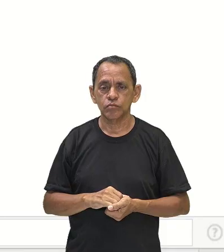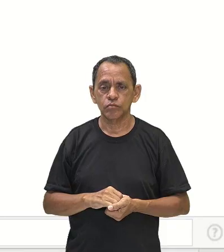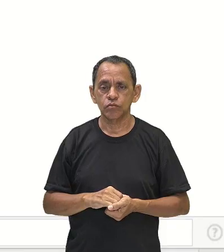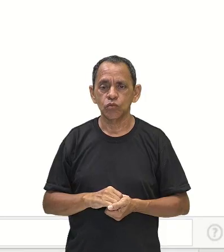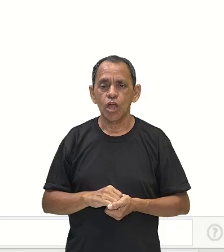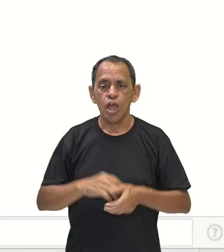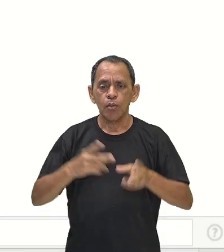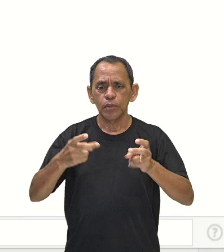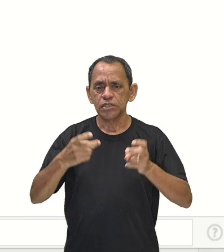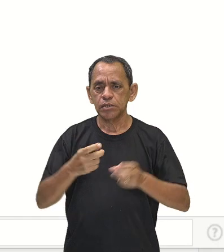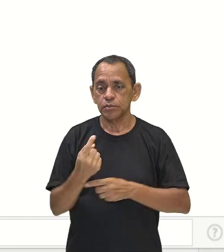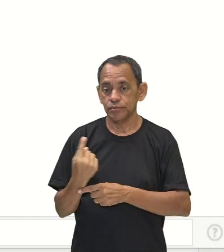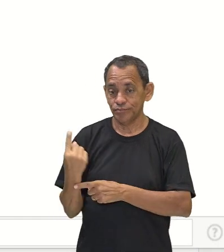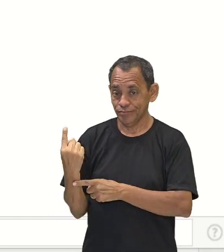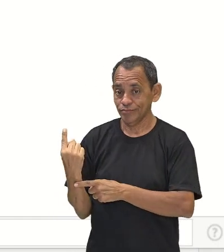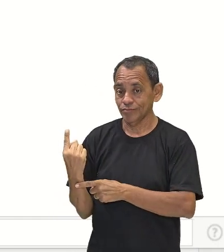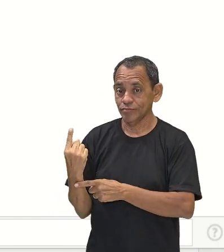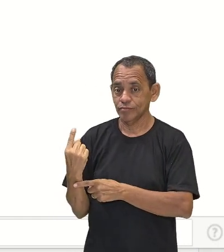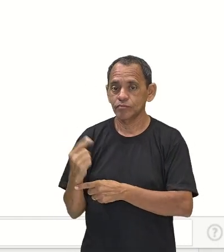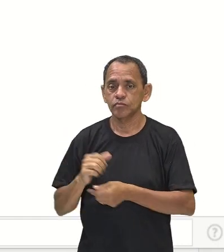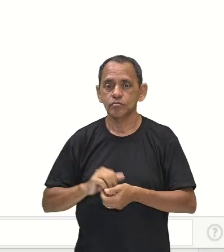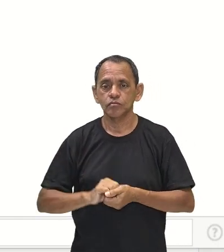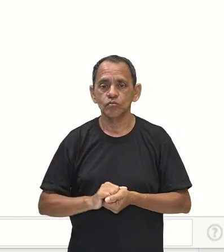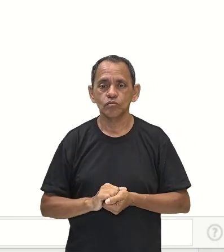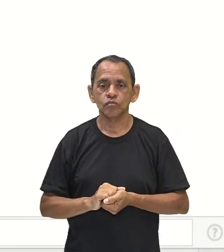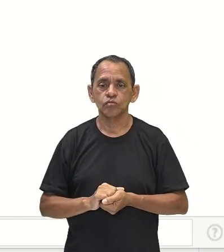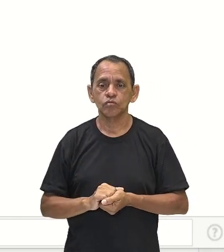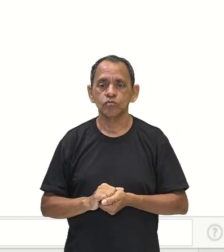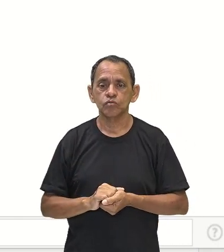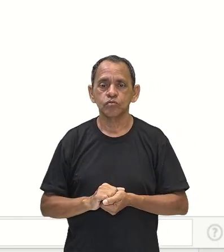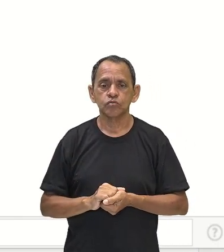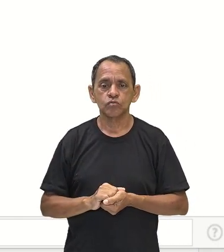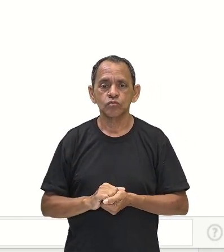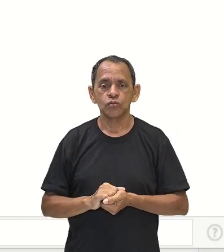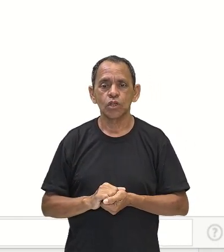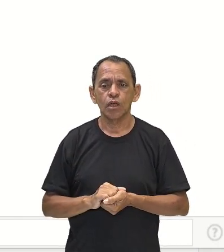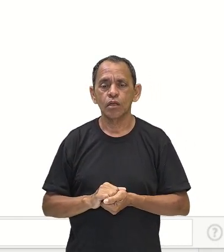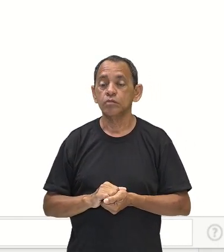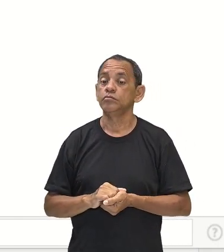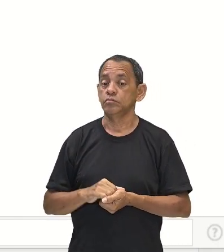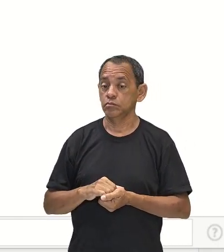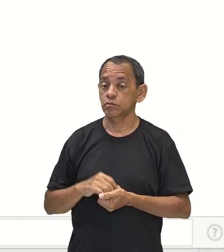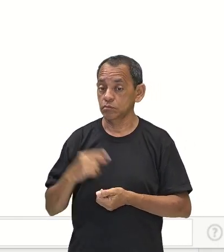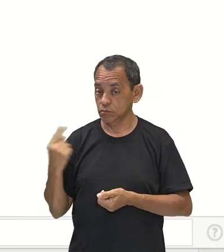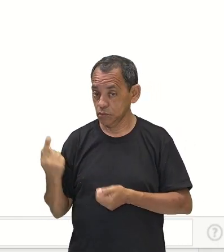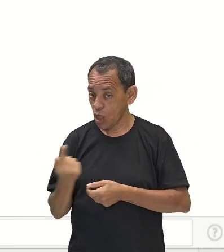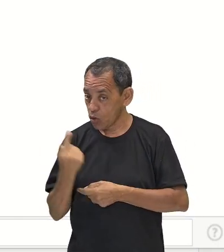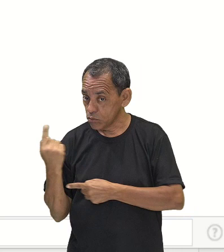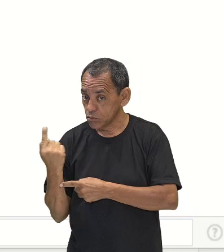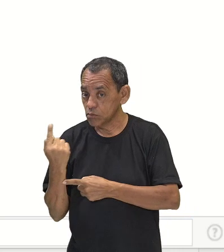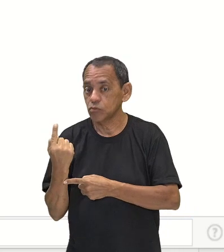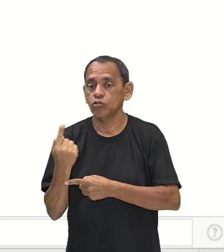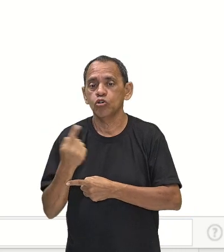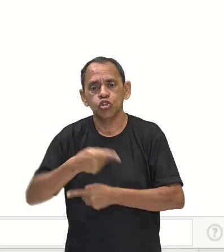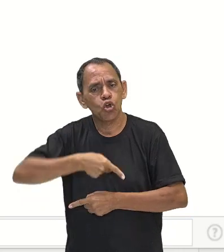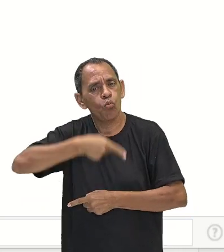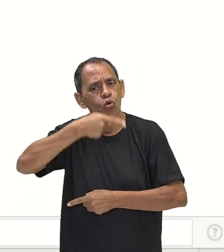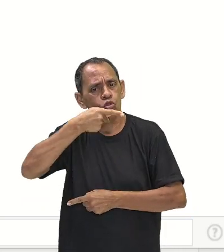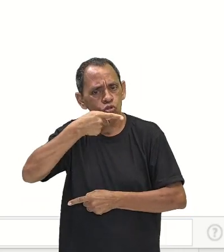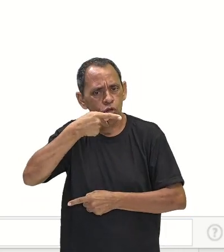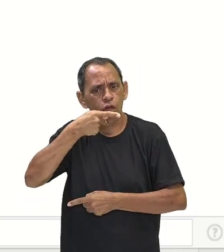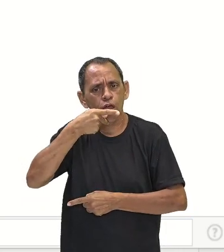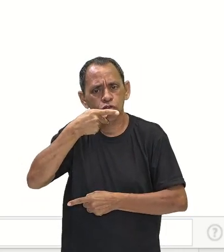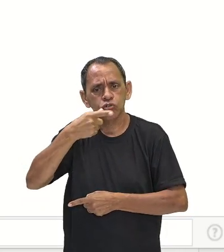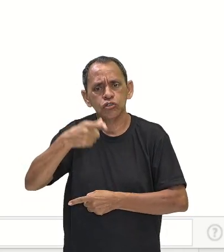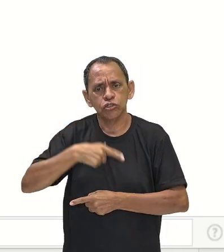Então, temos aqui o nosso poliedro formado. É o único poliedro, pessoal, que é formado por